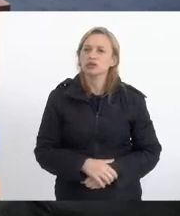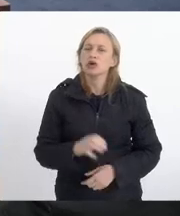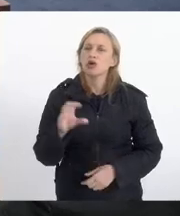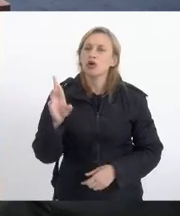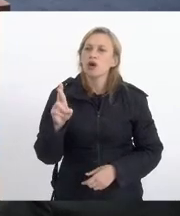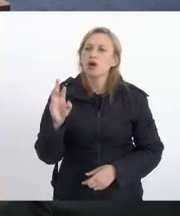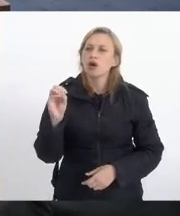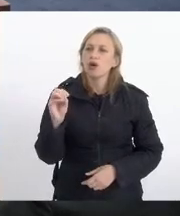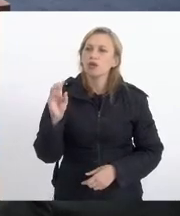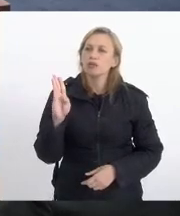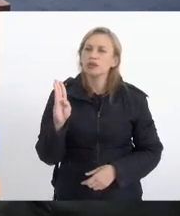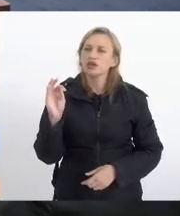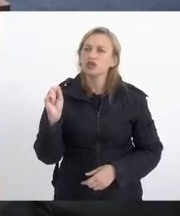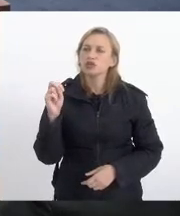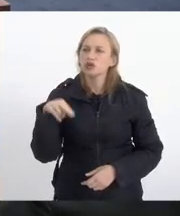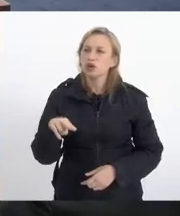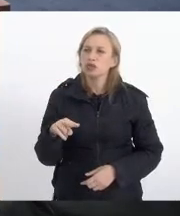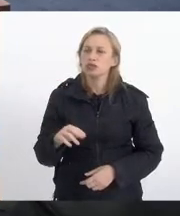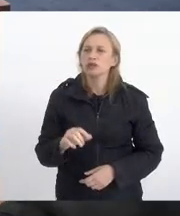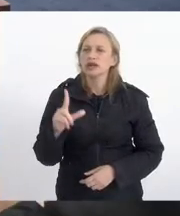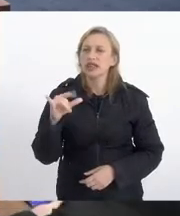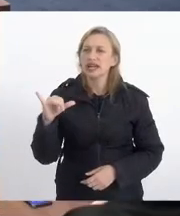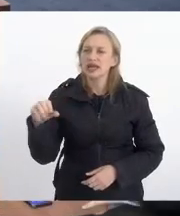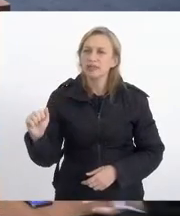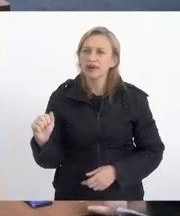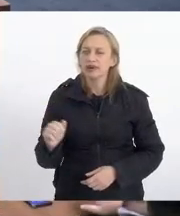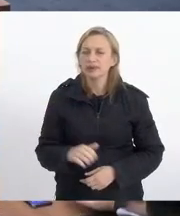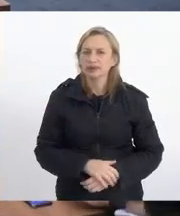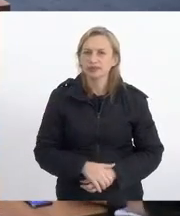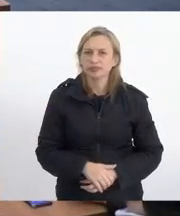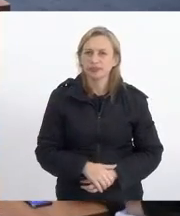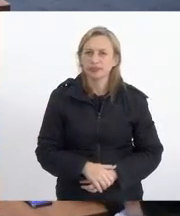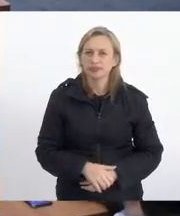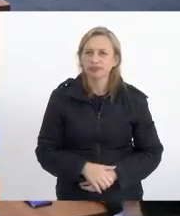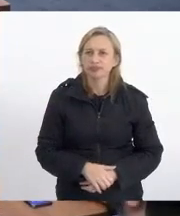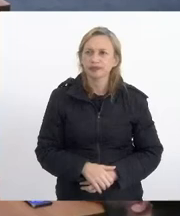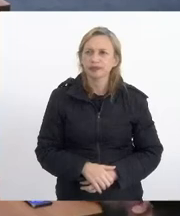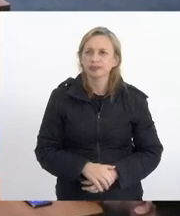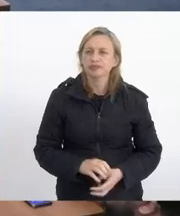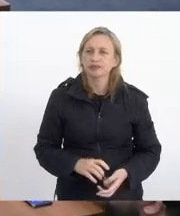Robertson Lima Paulino, por favor.